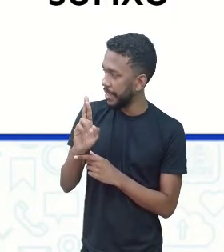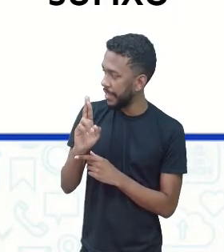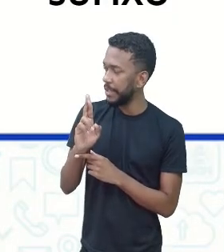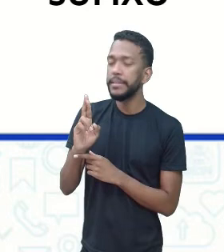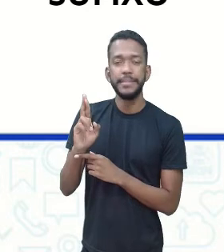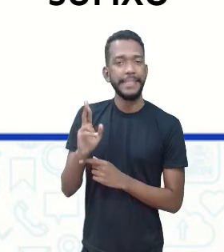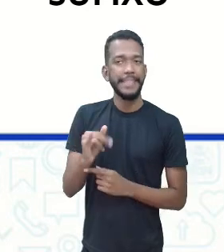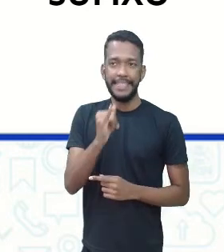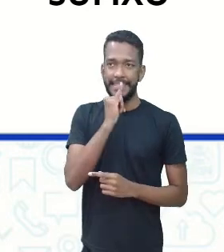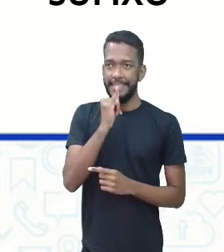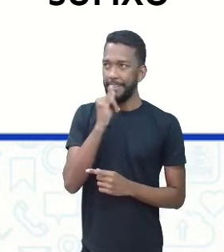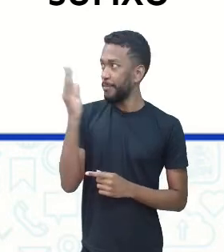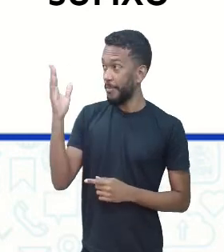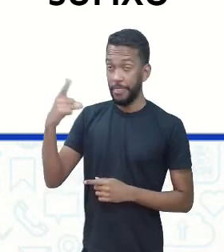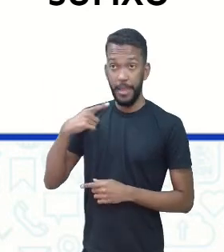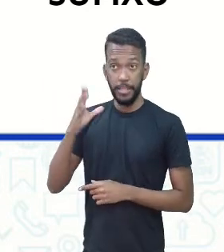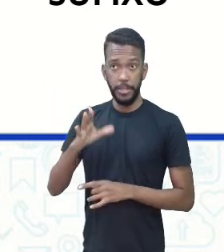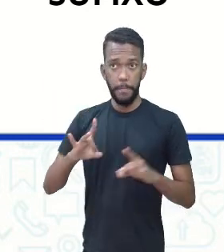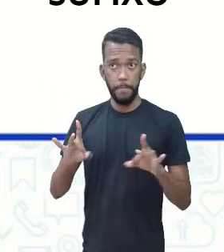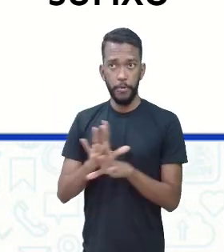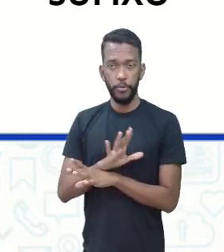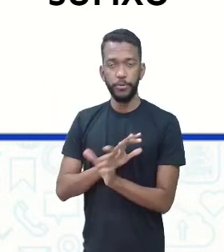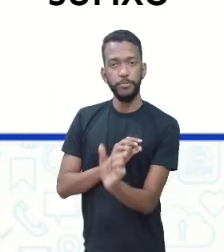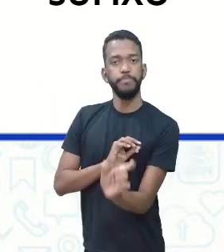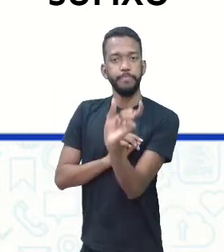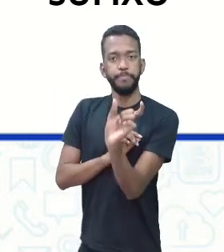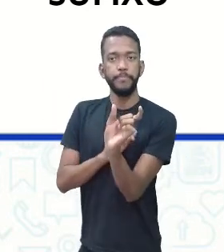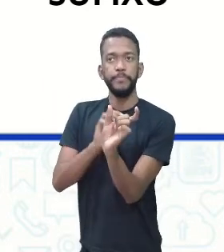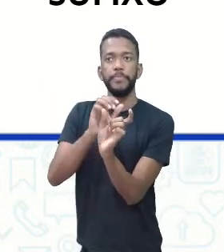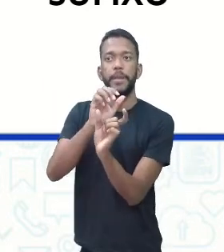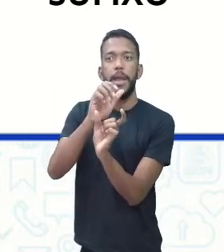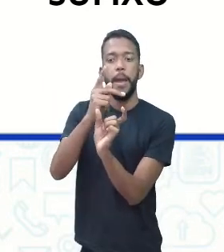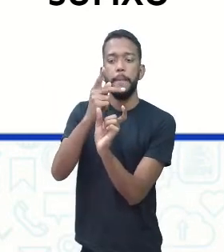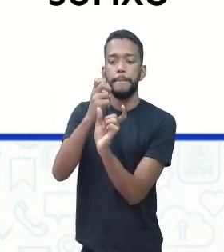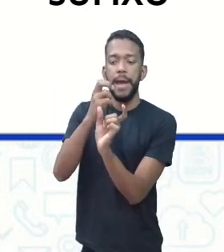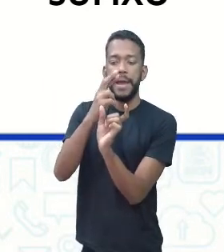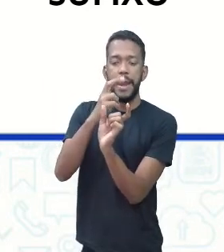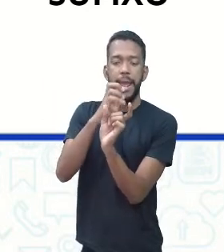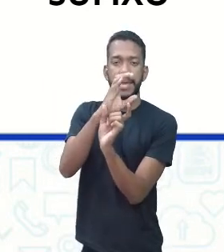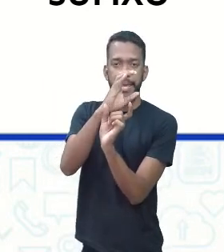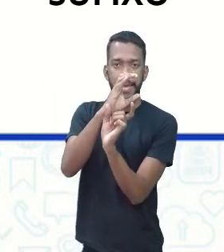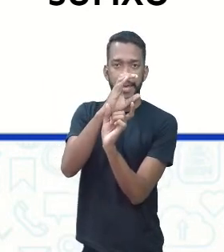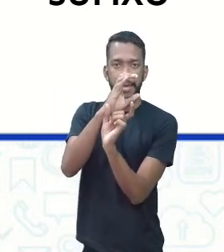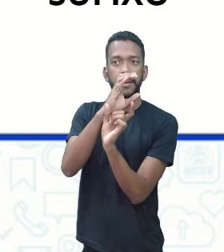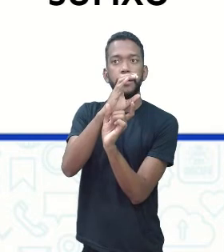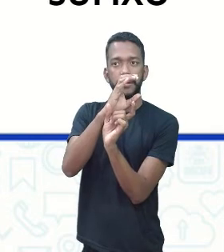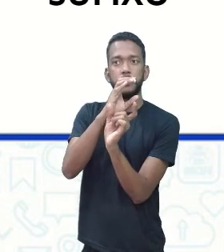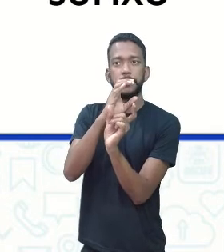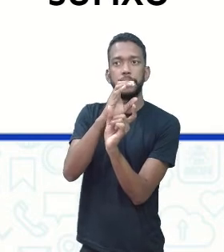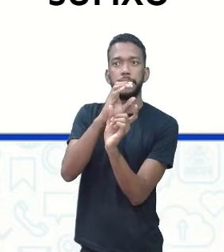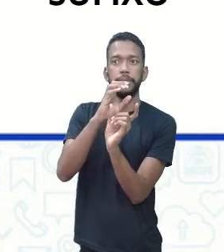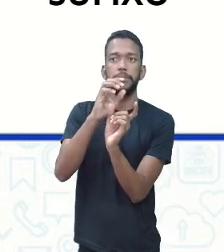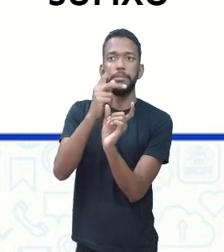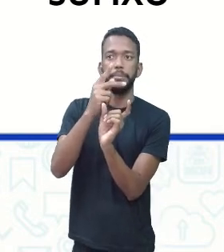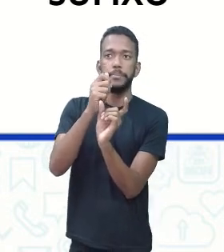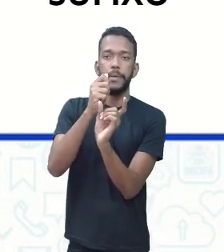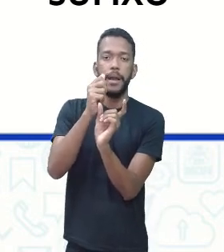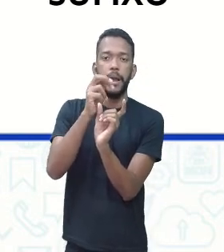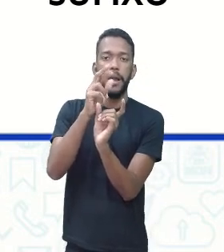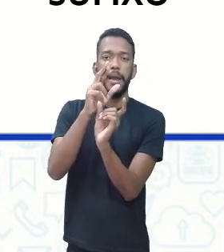aqui o radical, que é até o C, não é? Parece. É sem I, não é?